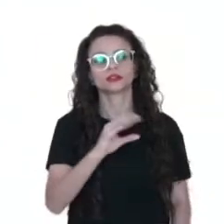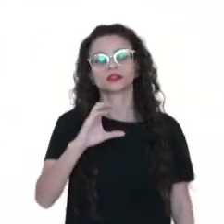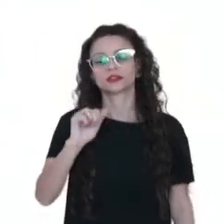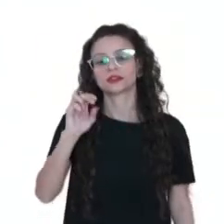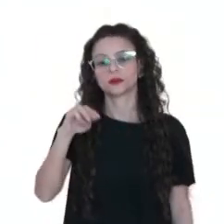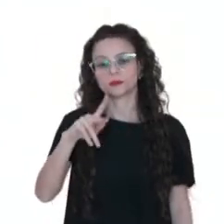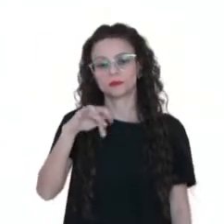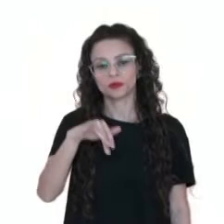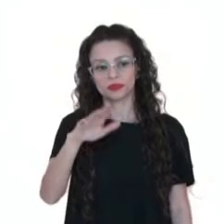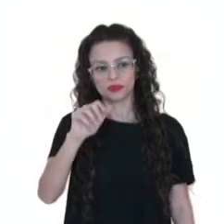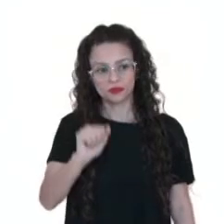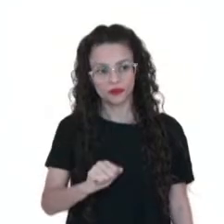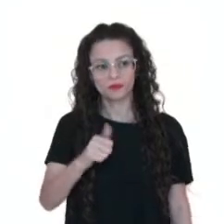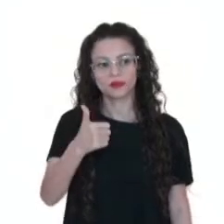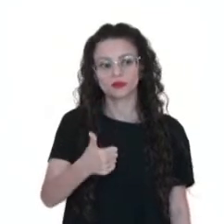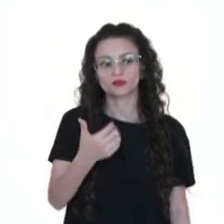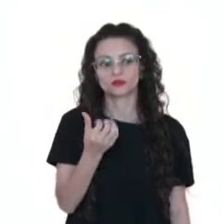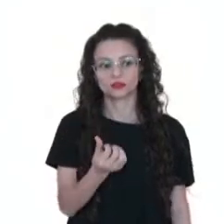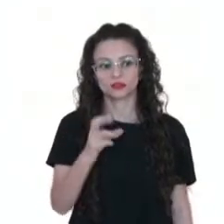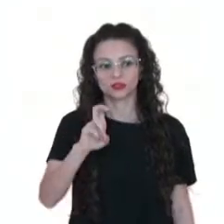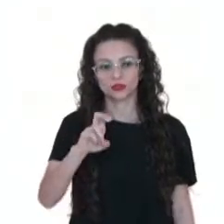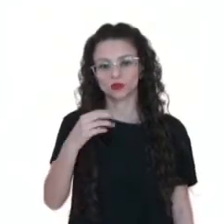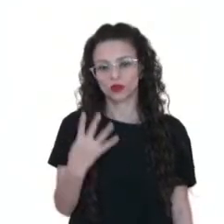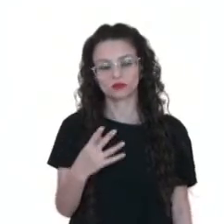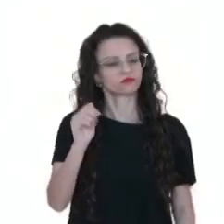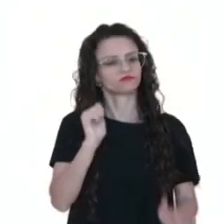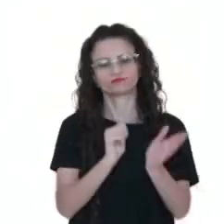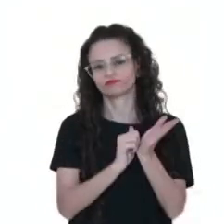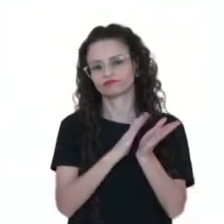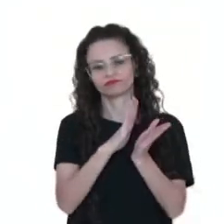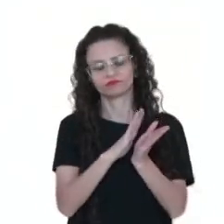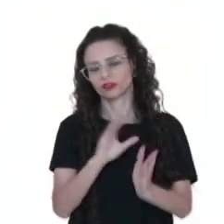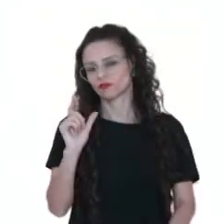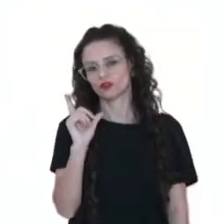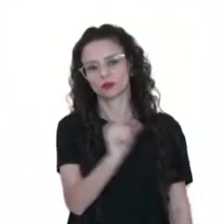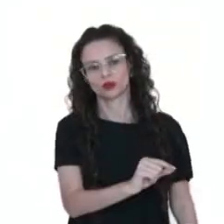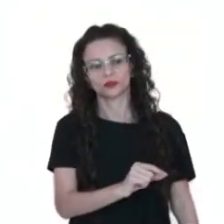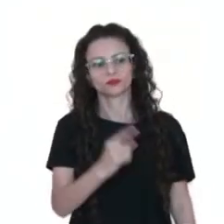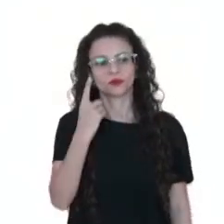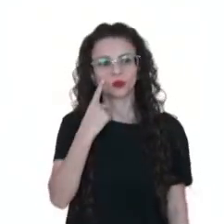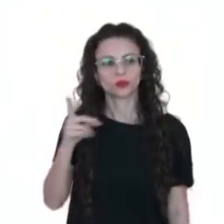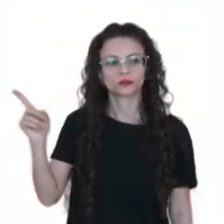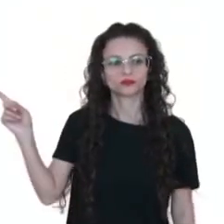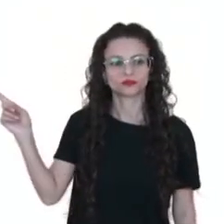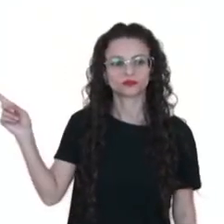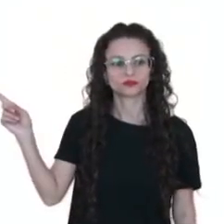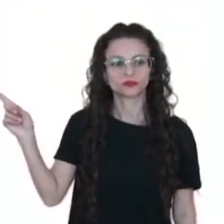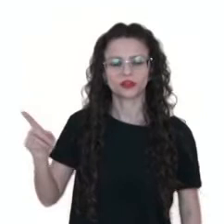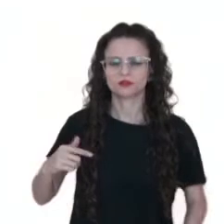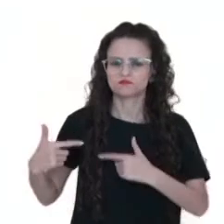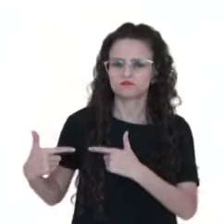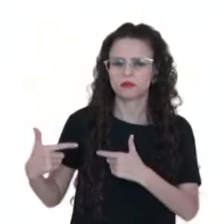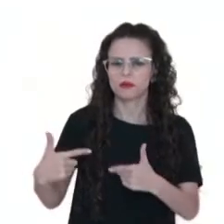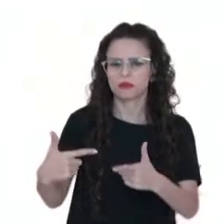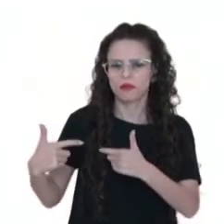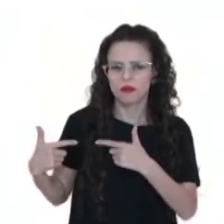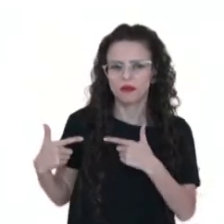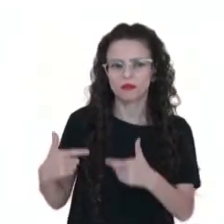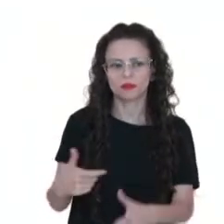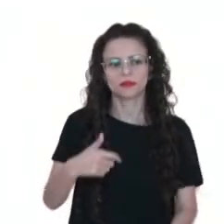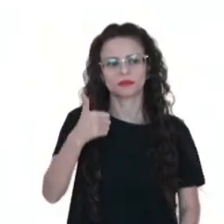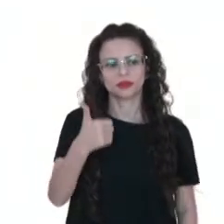em 1654 deixaram o país. Aqui nós temos uma imagem, ó, da Batalha dos Guararapes, feita